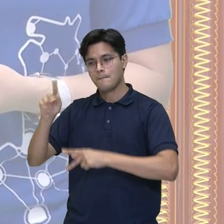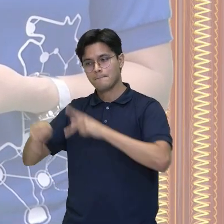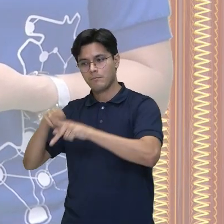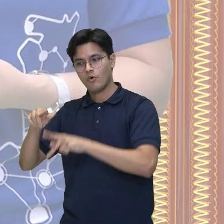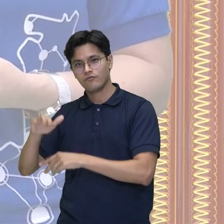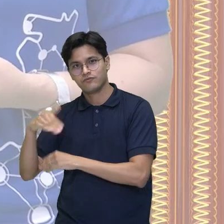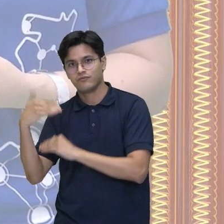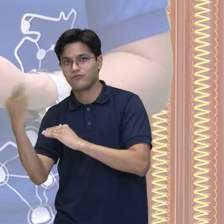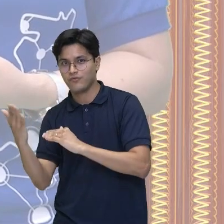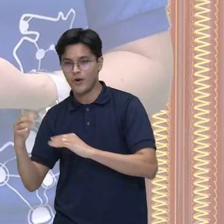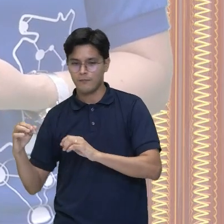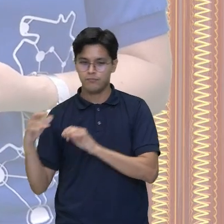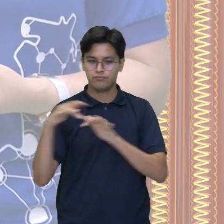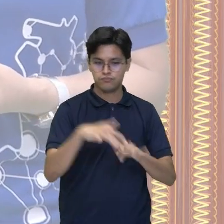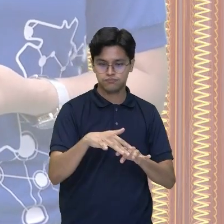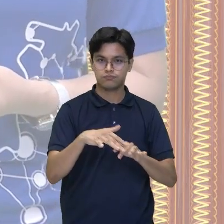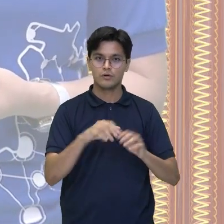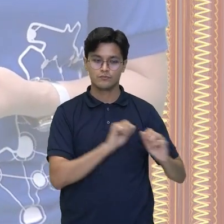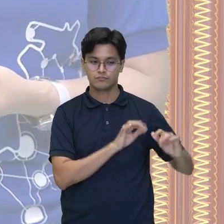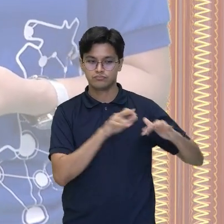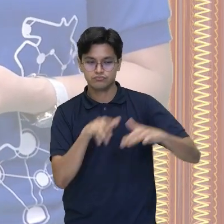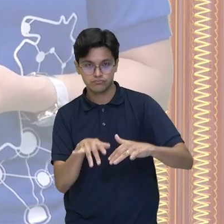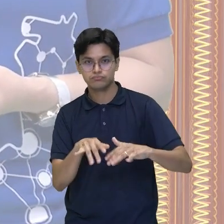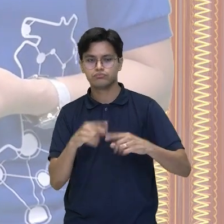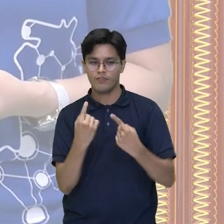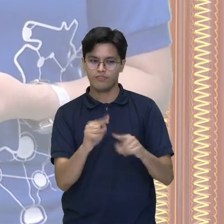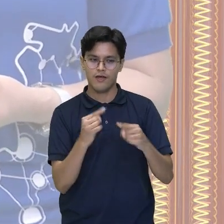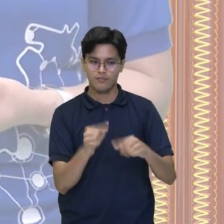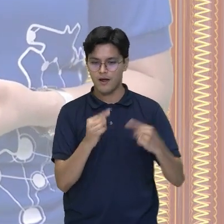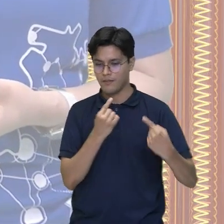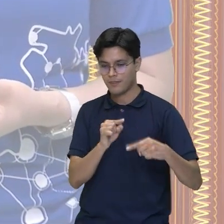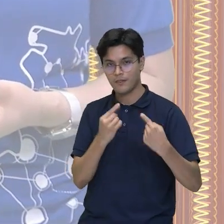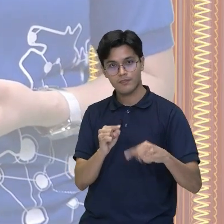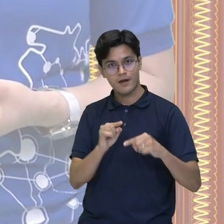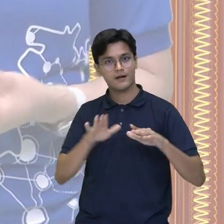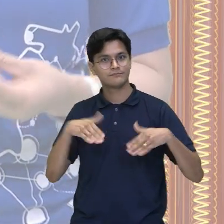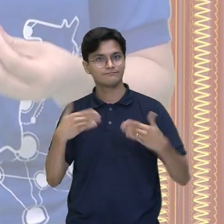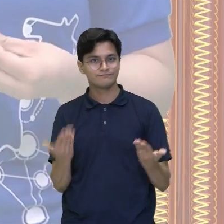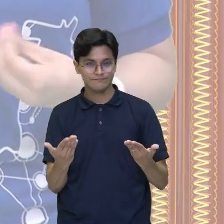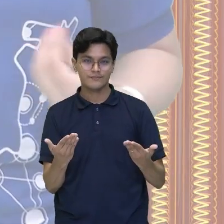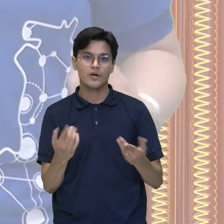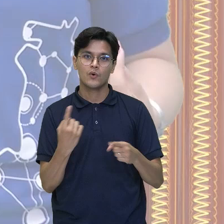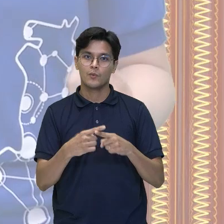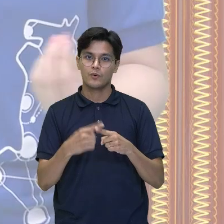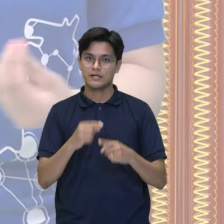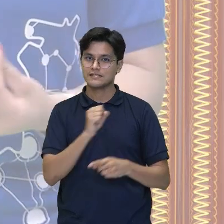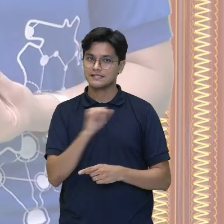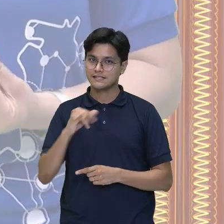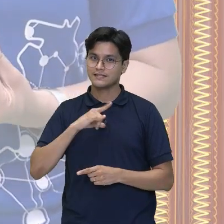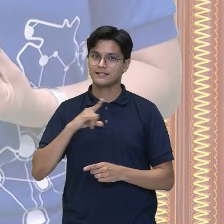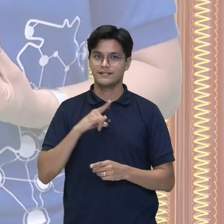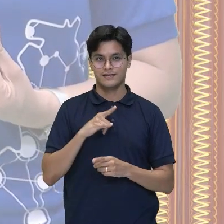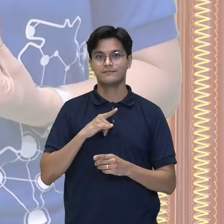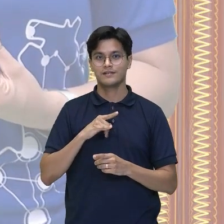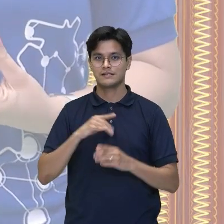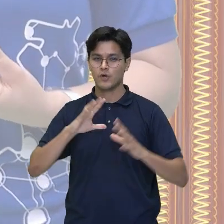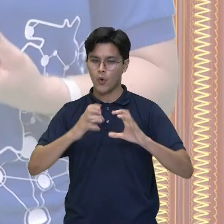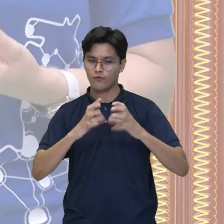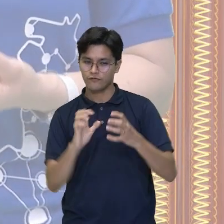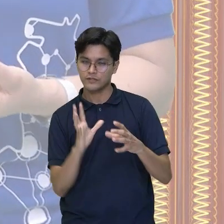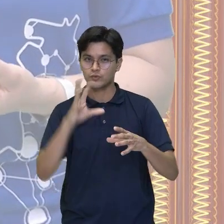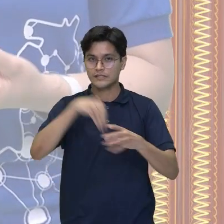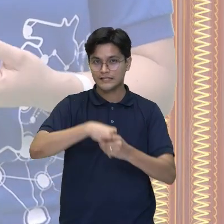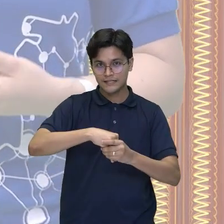isso favorece com que haja a presença, a invasão de povos estrangeiros. E é nesse contexto que Pizarro ele